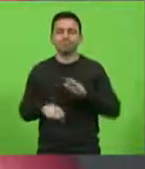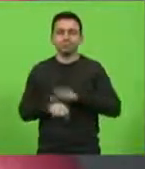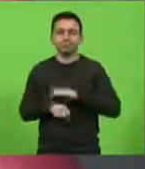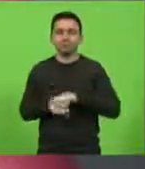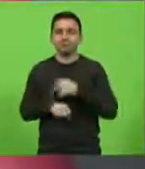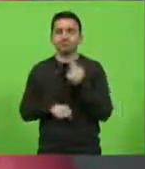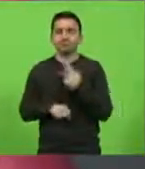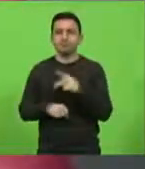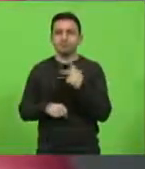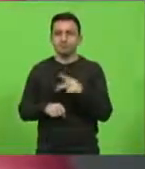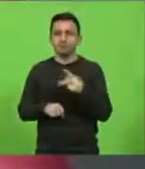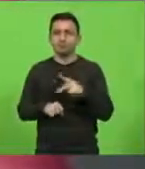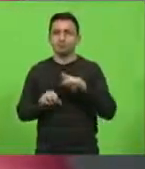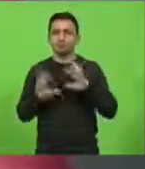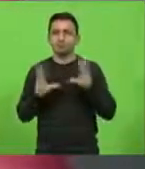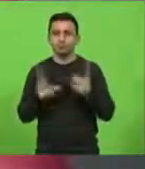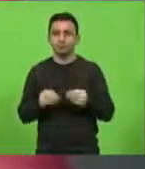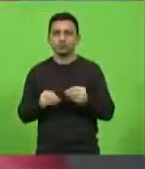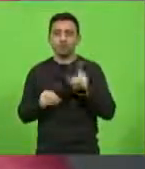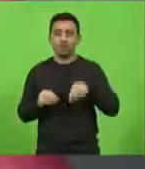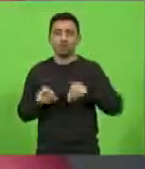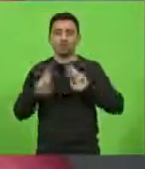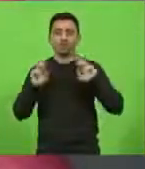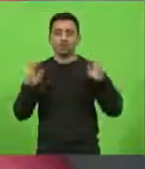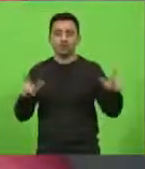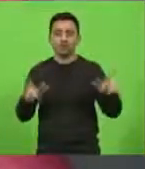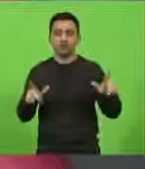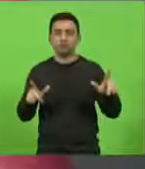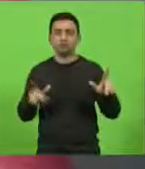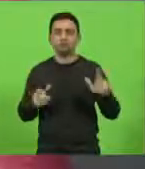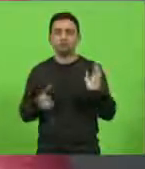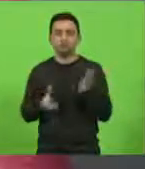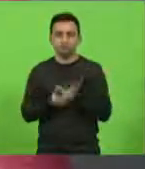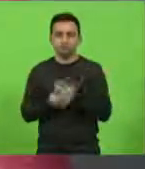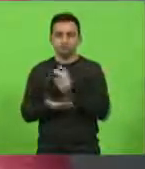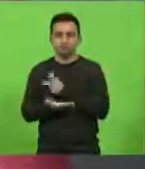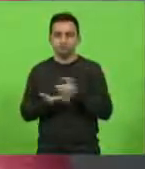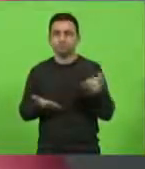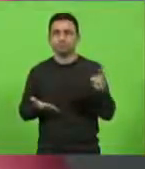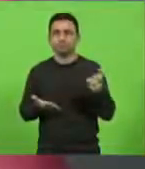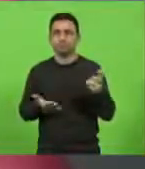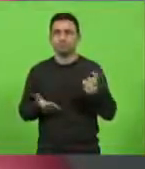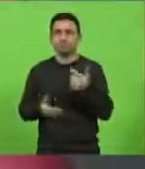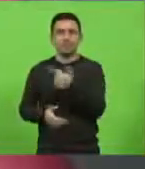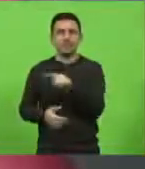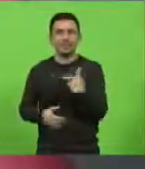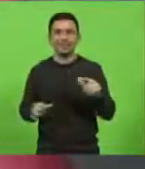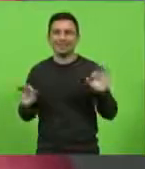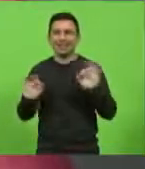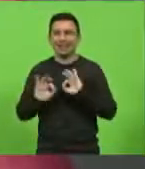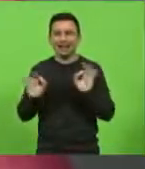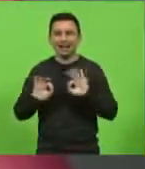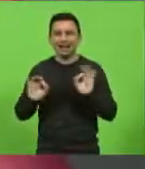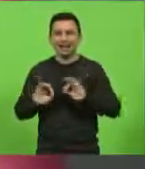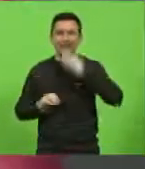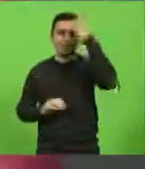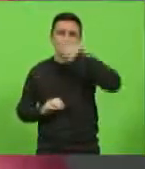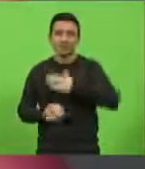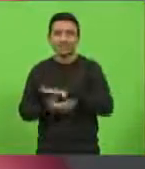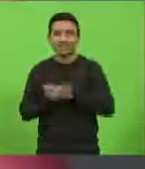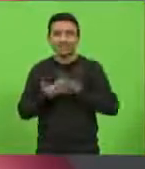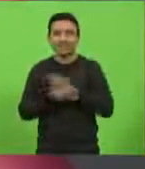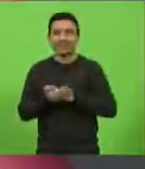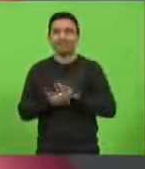objetos diferentes do processo de impeachment e que não surgiu nenhuma prova eu pudesse que não sentar o governador